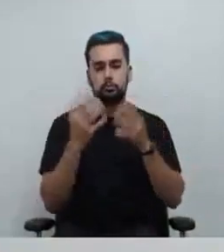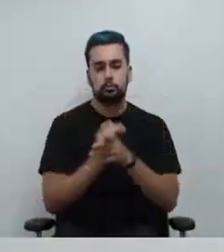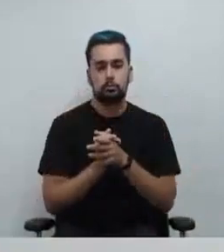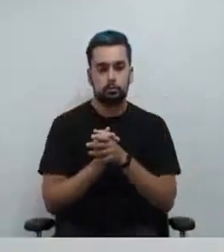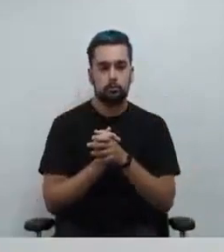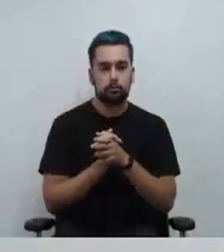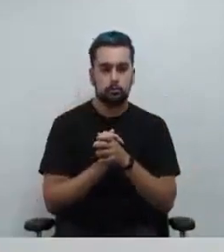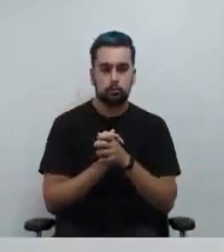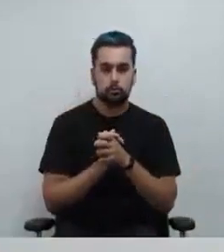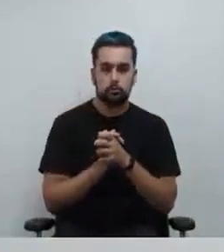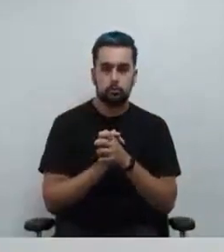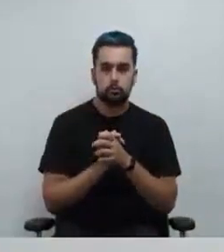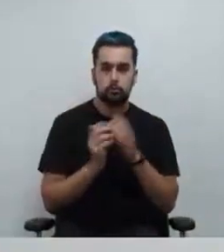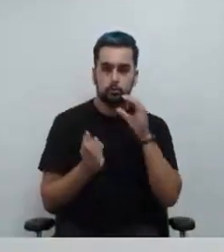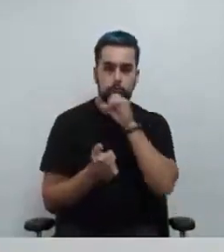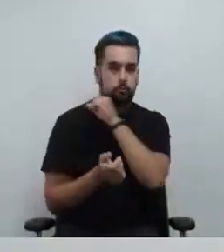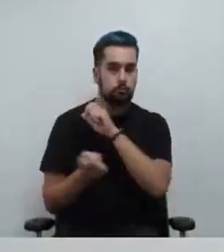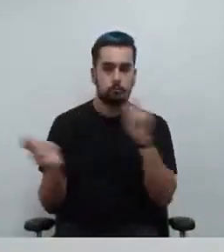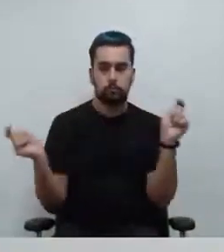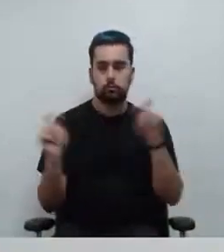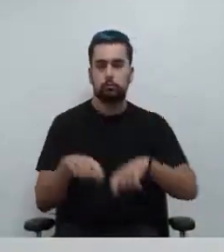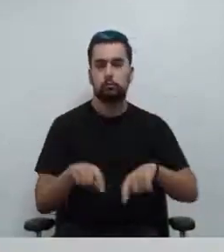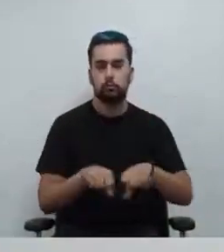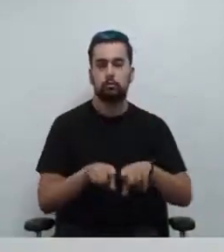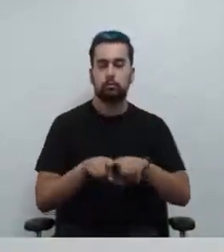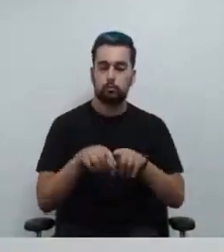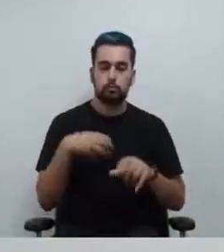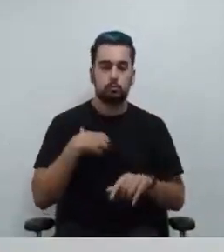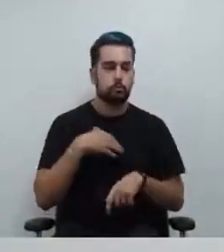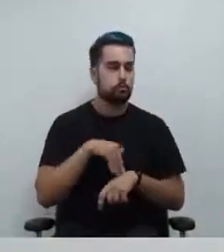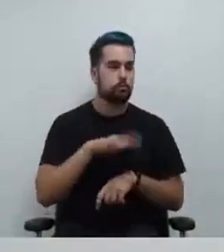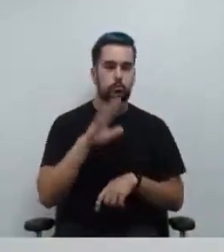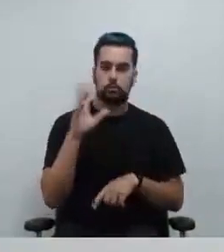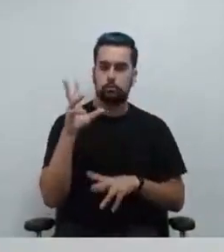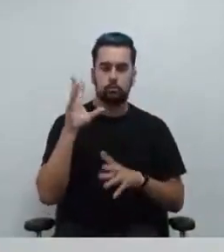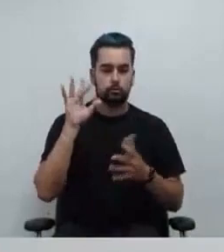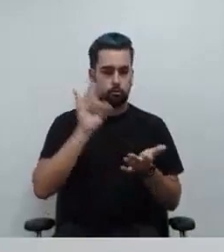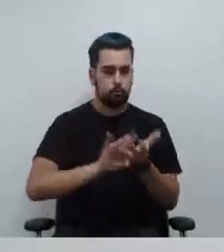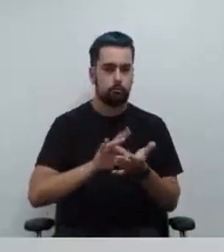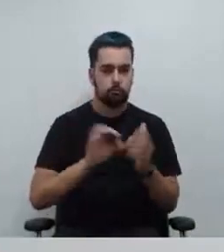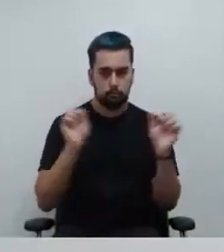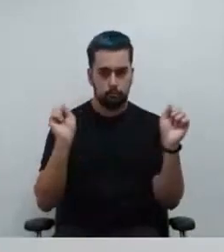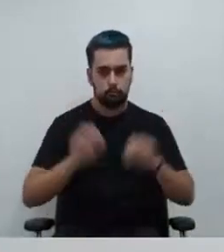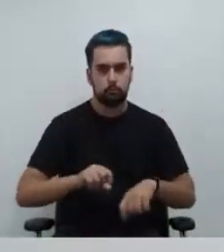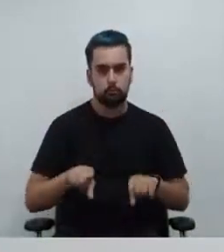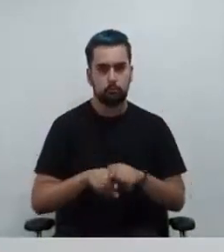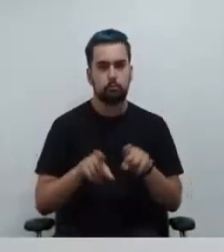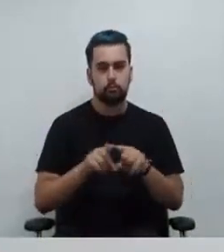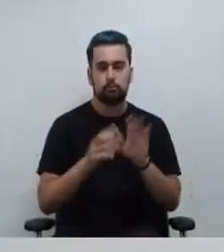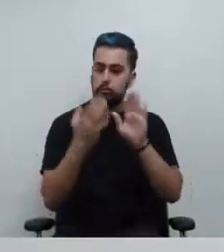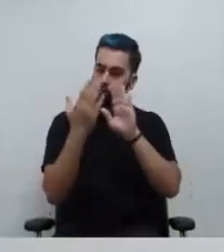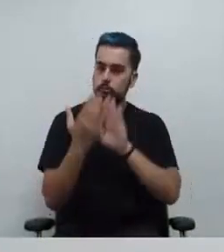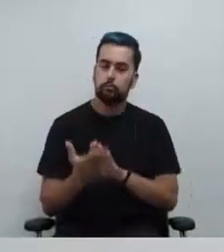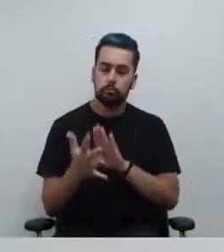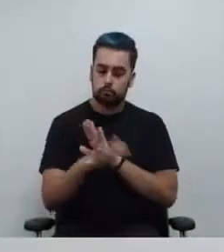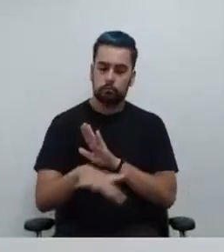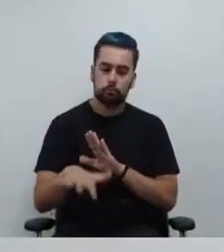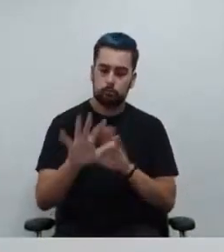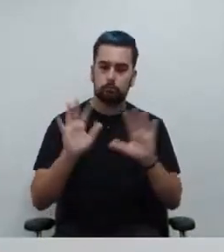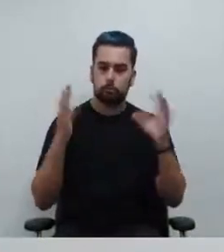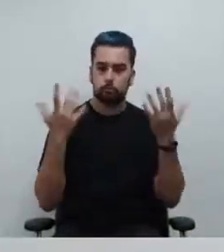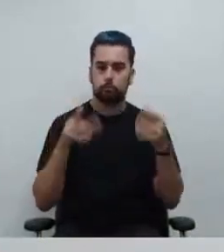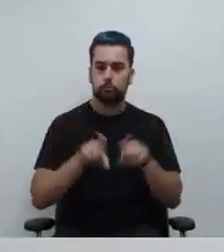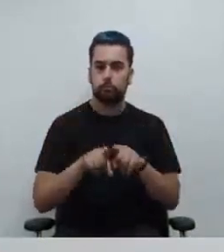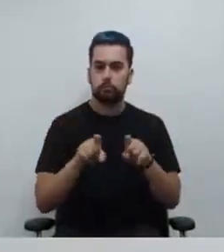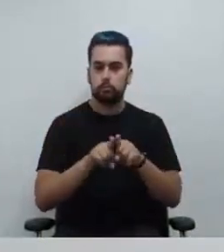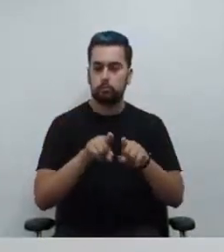o mais rápido possível, de maneira mais efetiva possível aí diante do cenário. Então, acho que é isso. Em paralelo